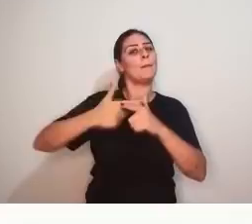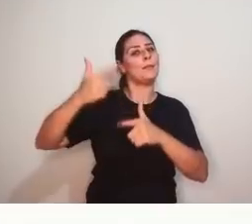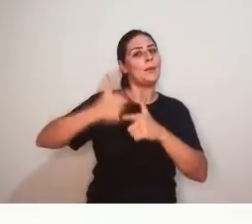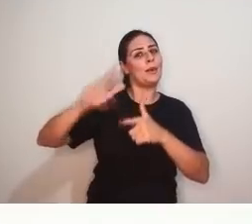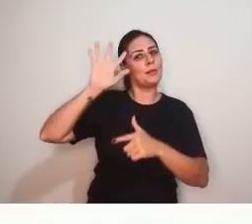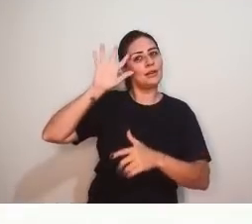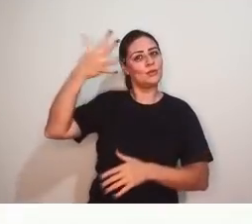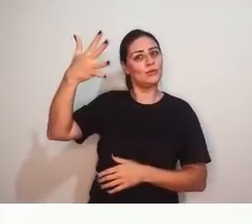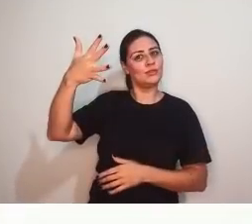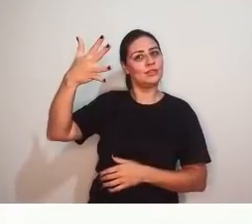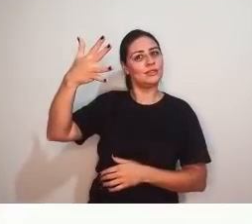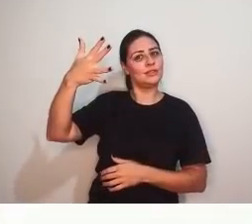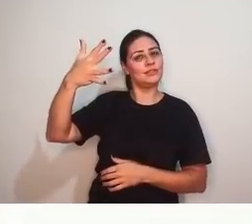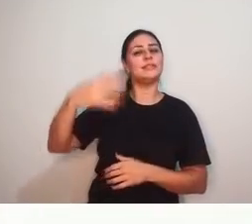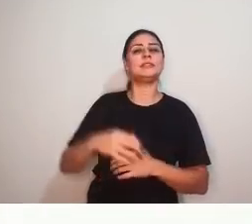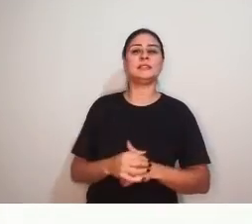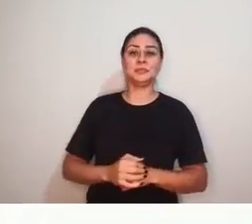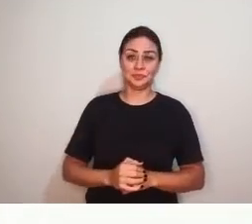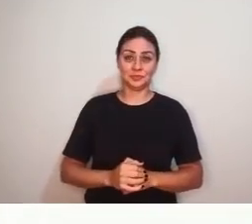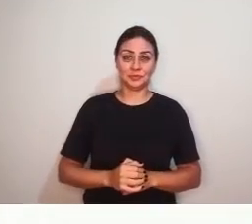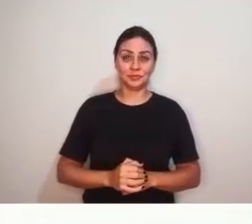aqui, ó. Problematização.